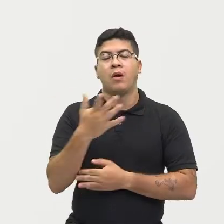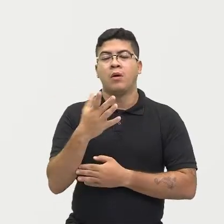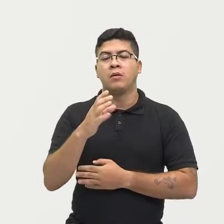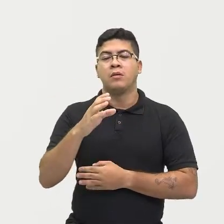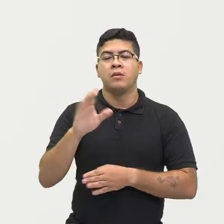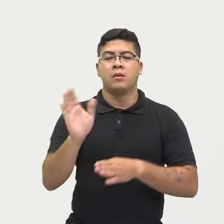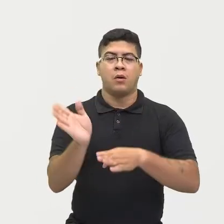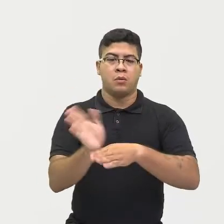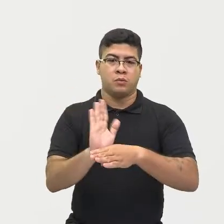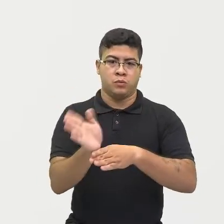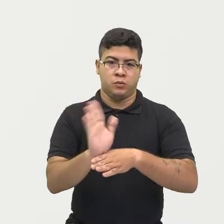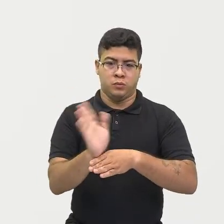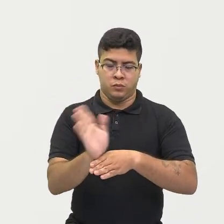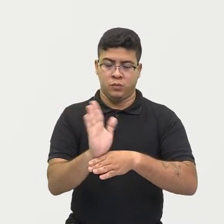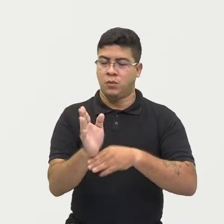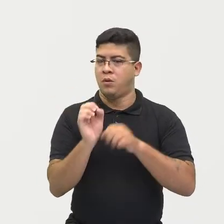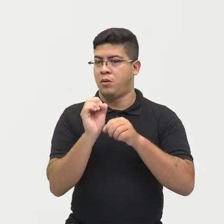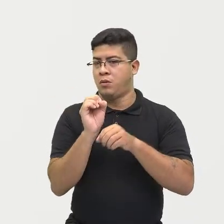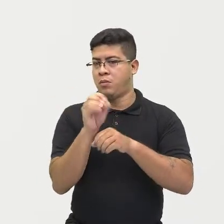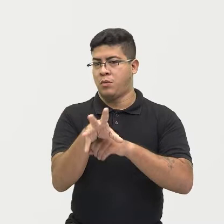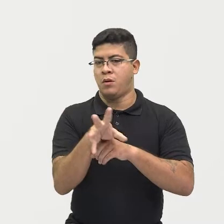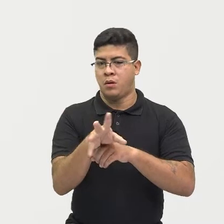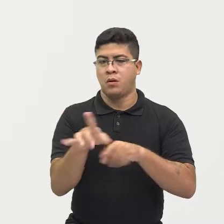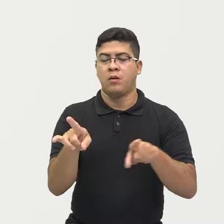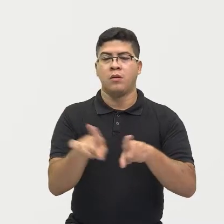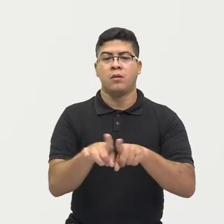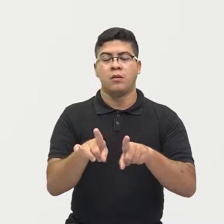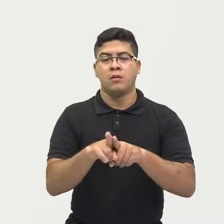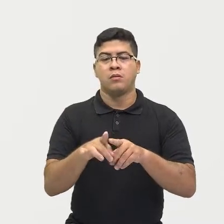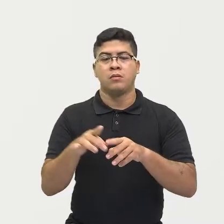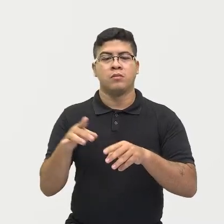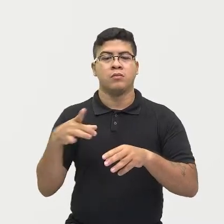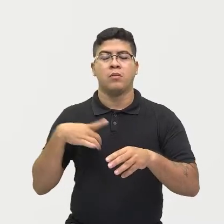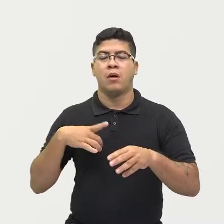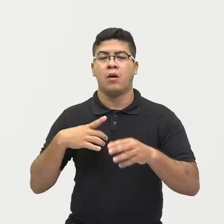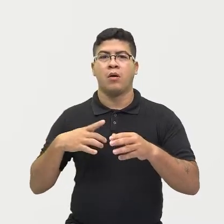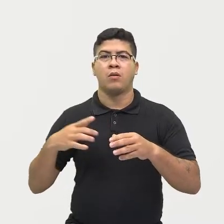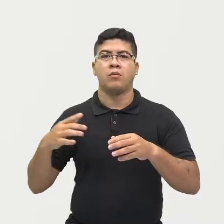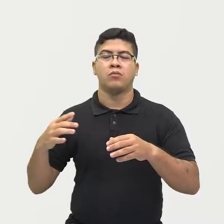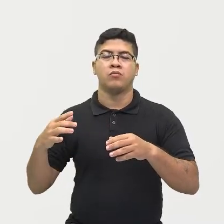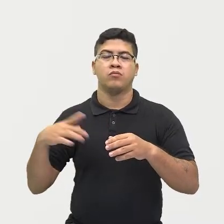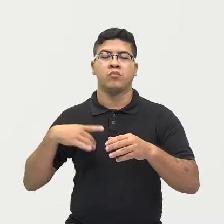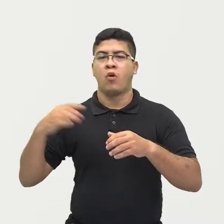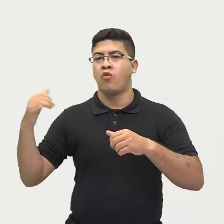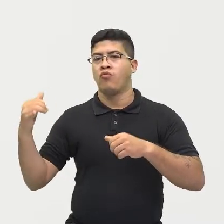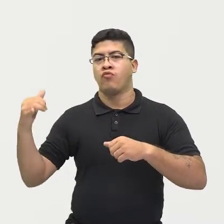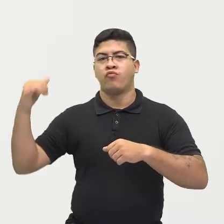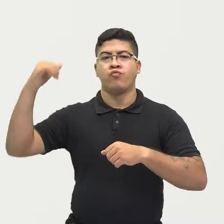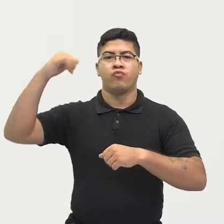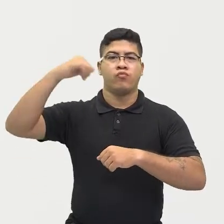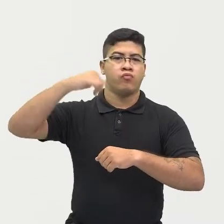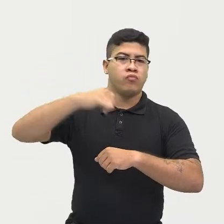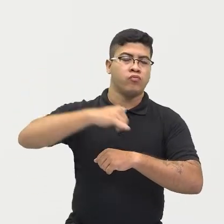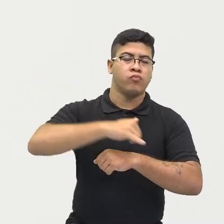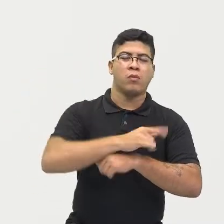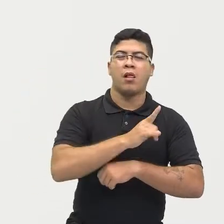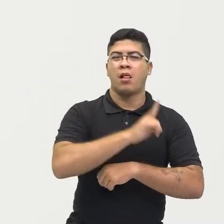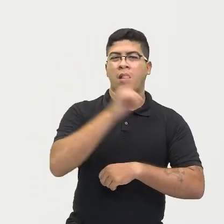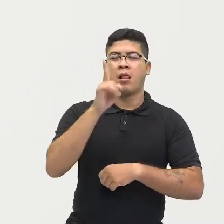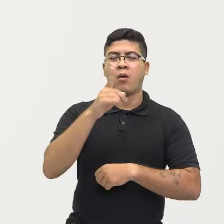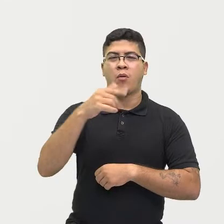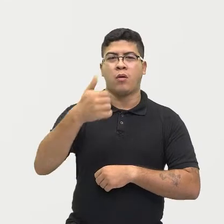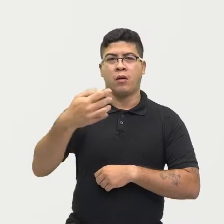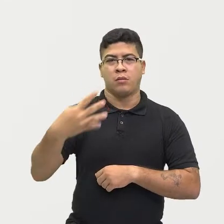cinematógrafo, que é o cinema também, as máquinas voadoras, o 14 bis começa a ser testado lá em Paris, então